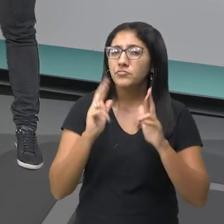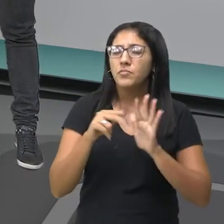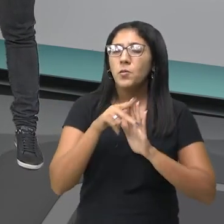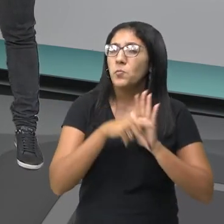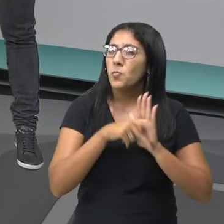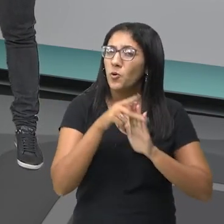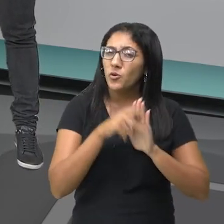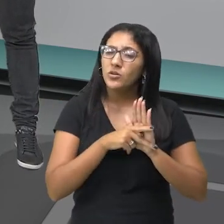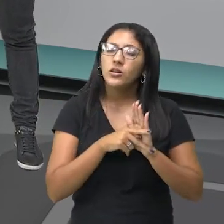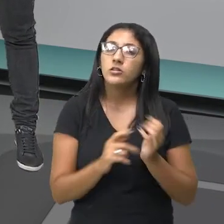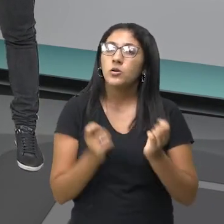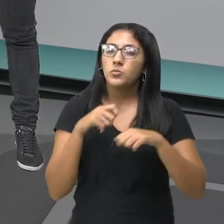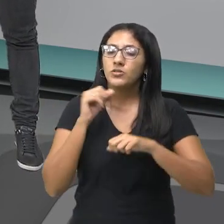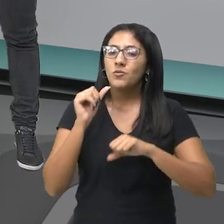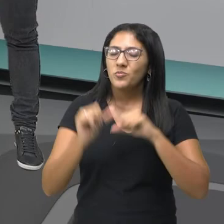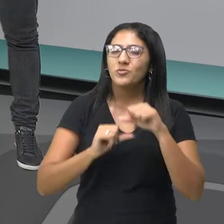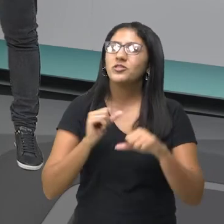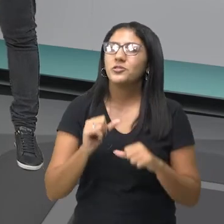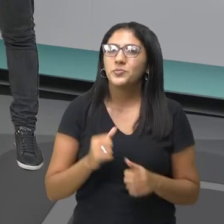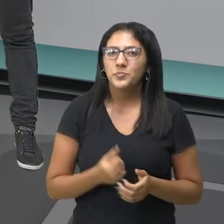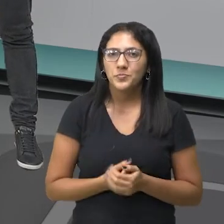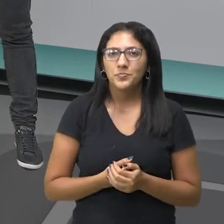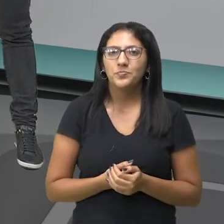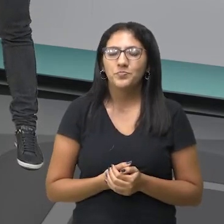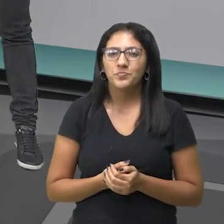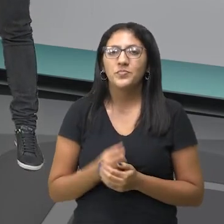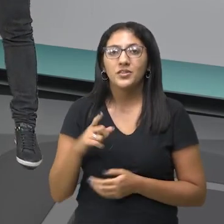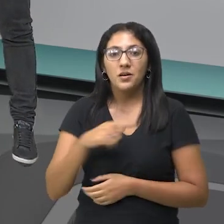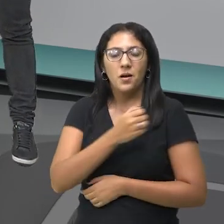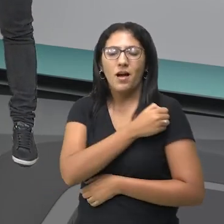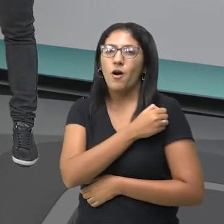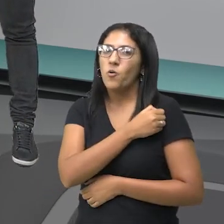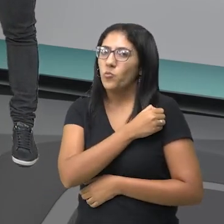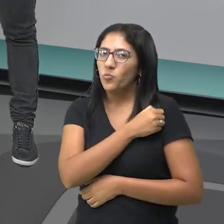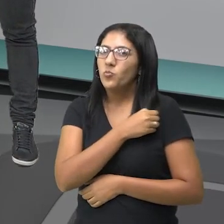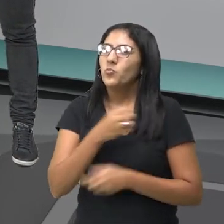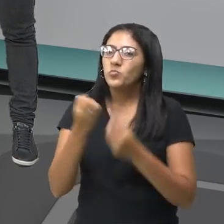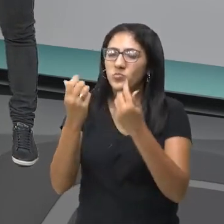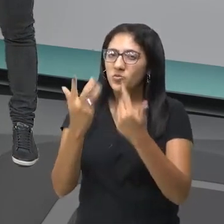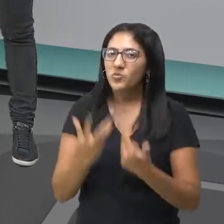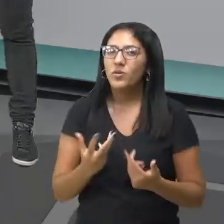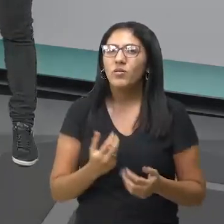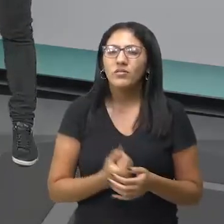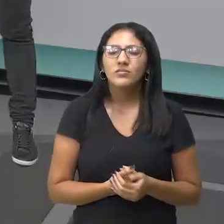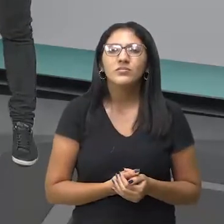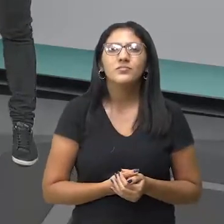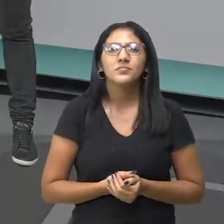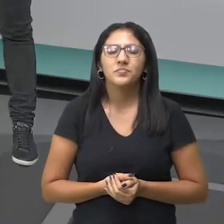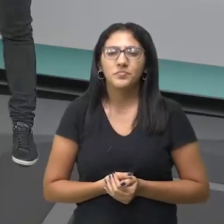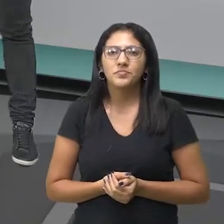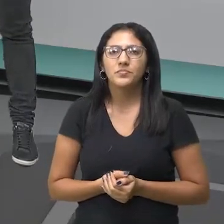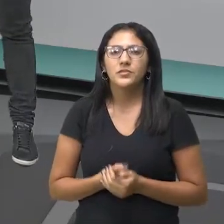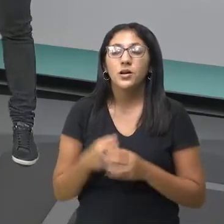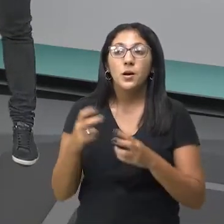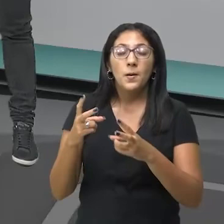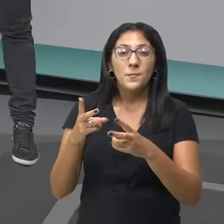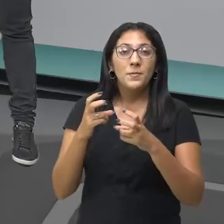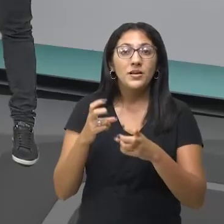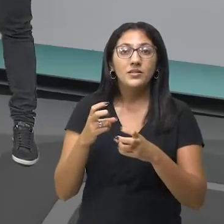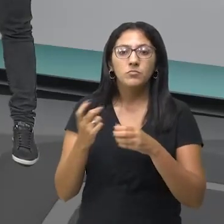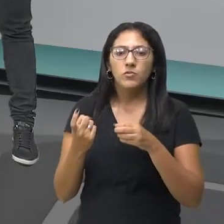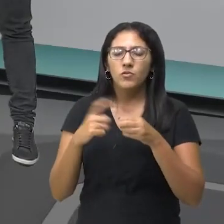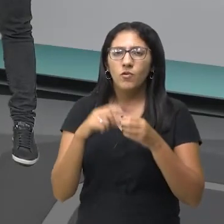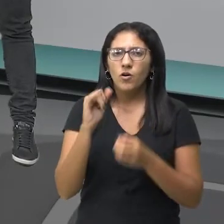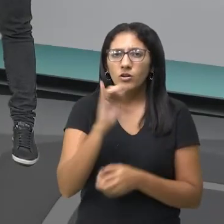projeto traga mudanças, afirmou. São palavras da vencedora, ok? Observe que quando eu volto para a